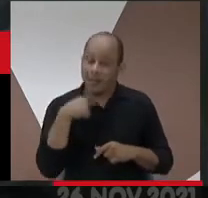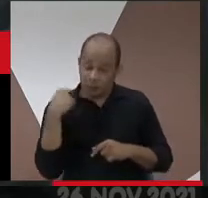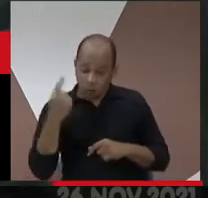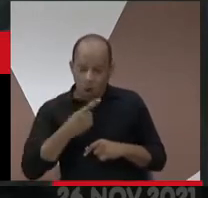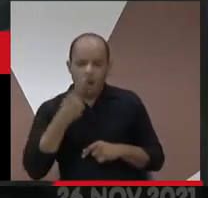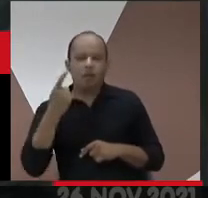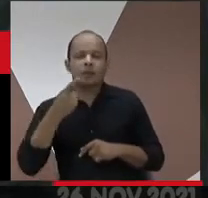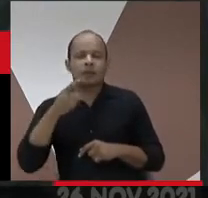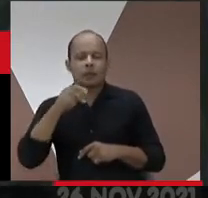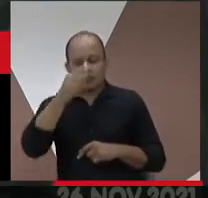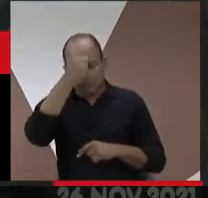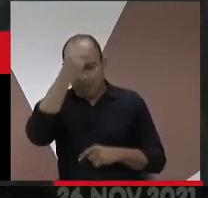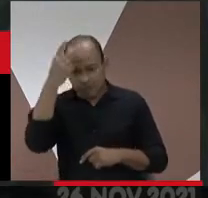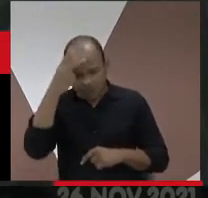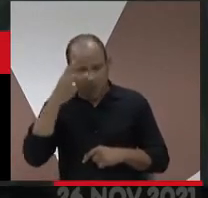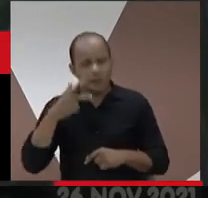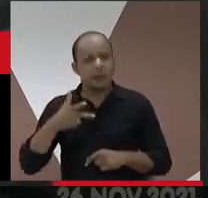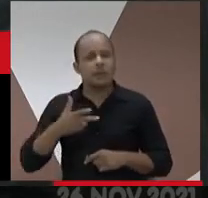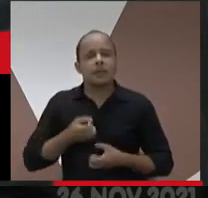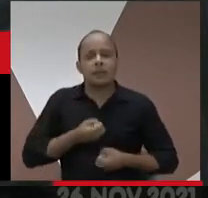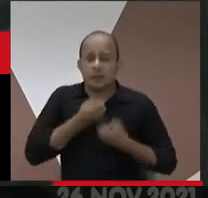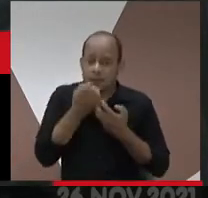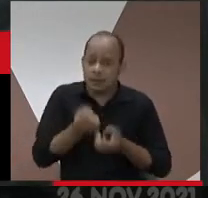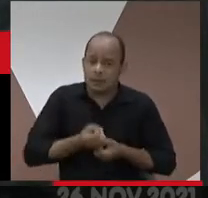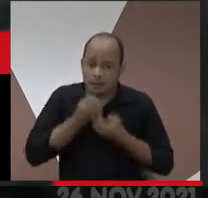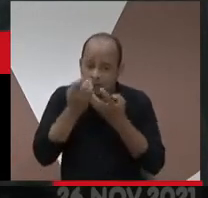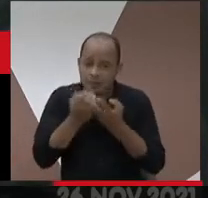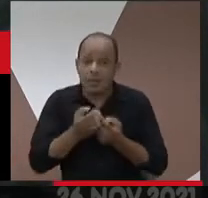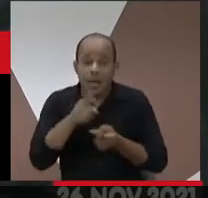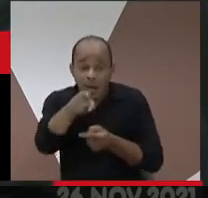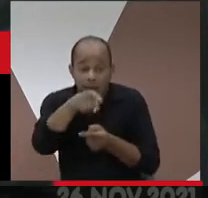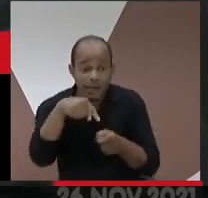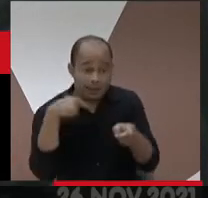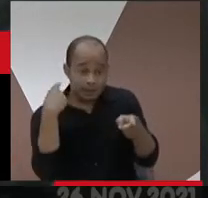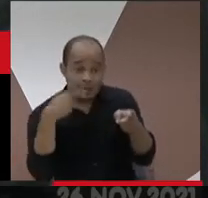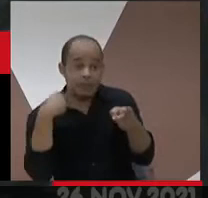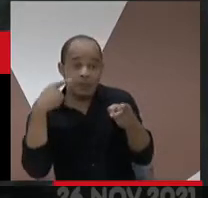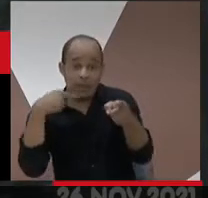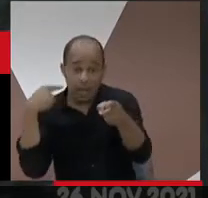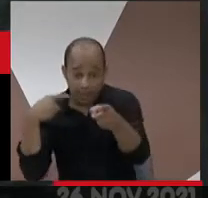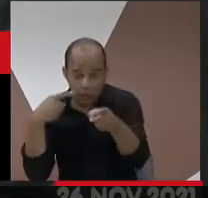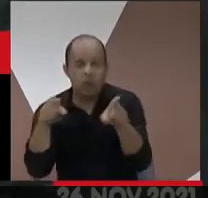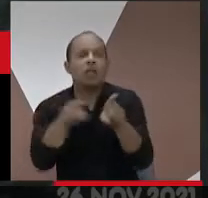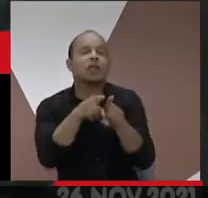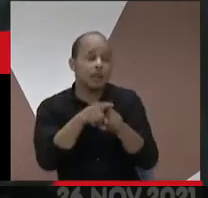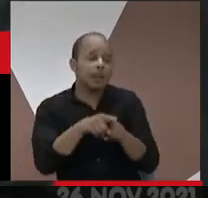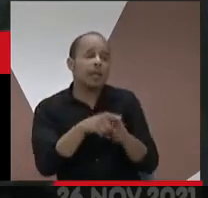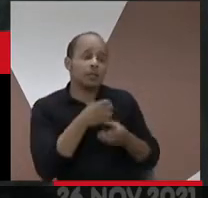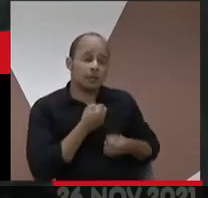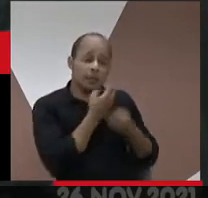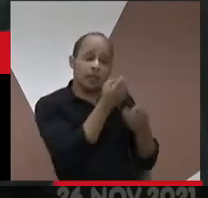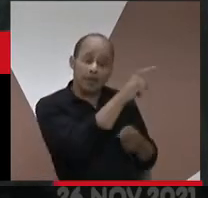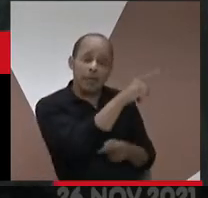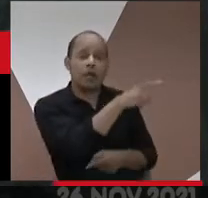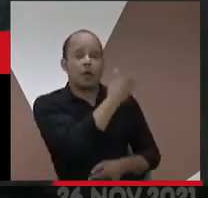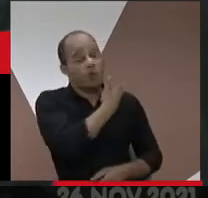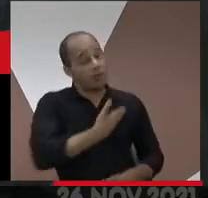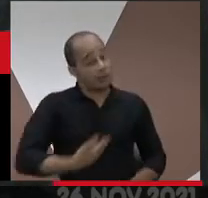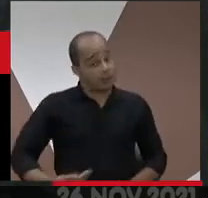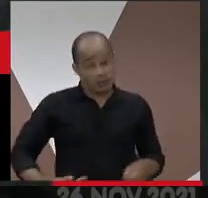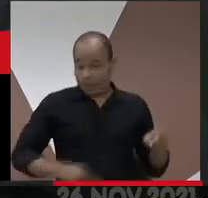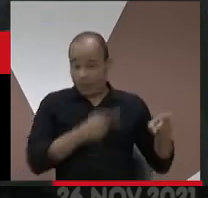aqui presentes, mas também pelo próprio governador, porque eu acho, governador, que o senhor não está sabendo